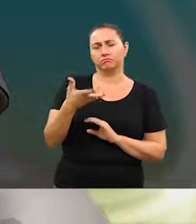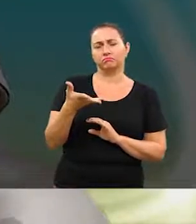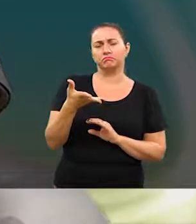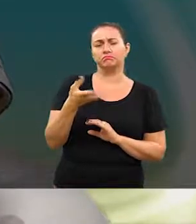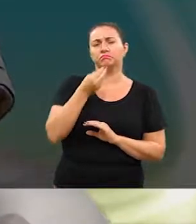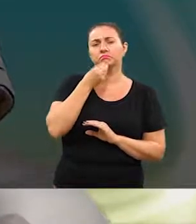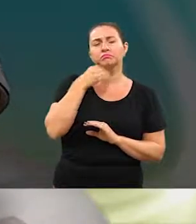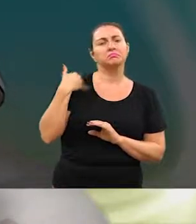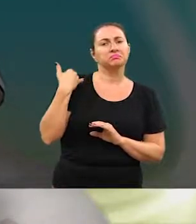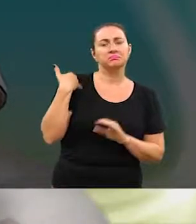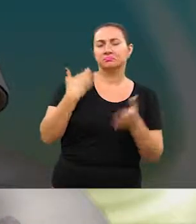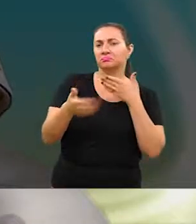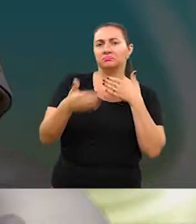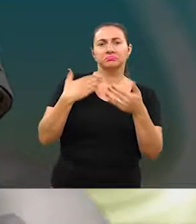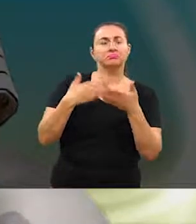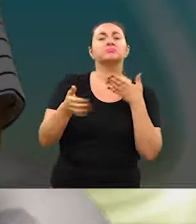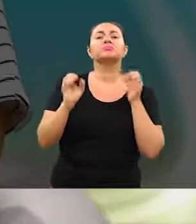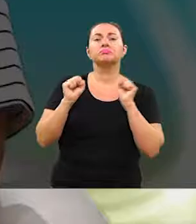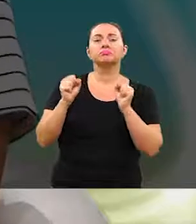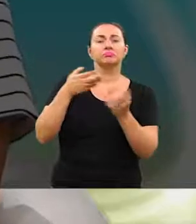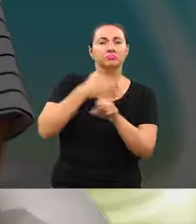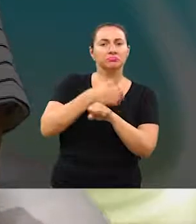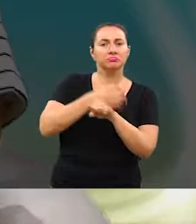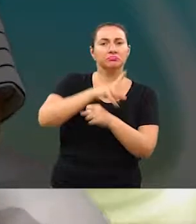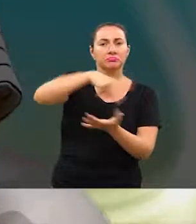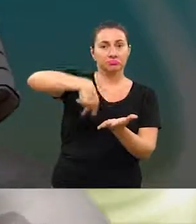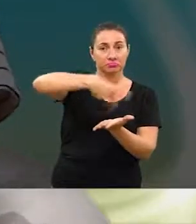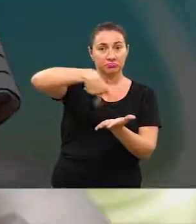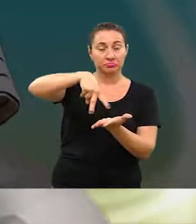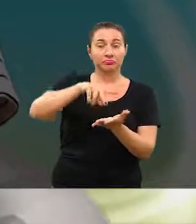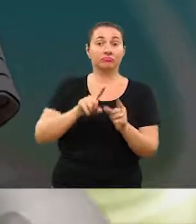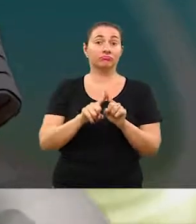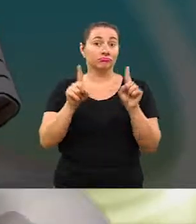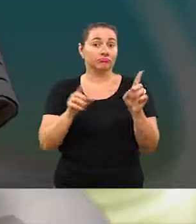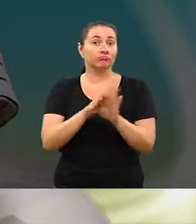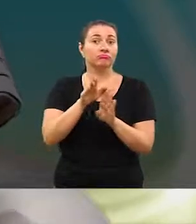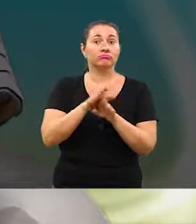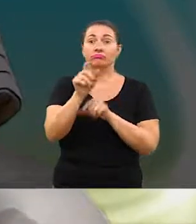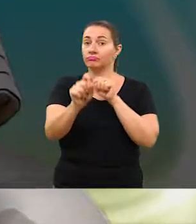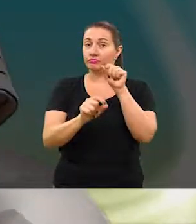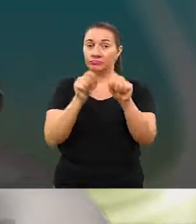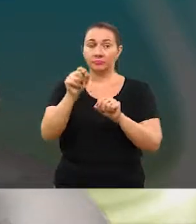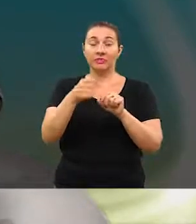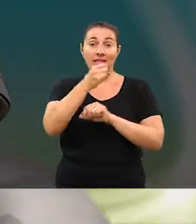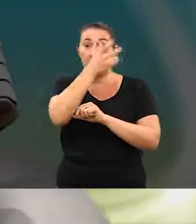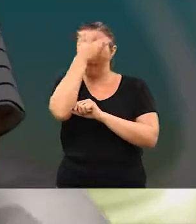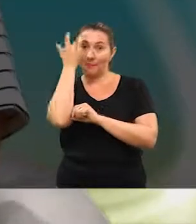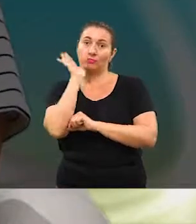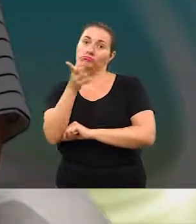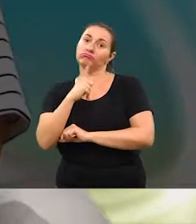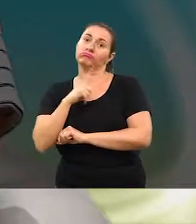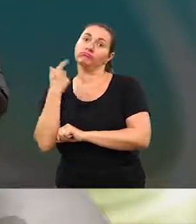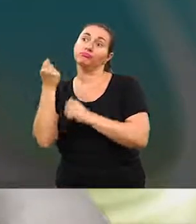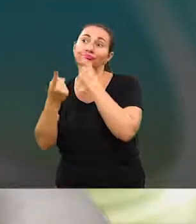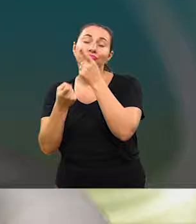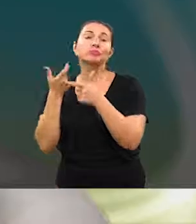qualquer pessoa de qualquer idade, ela pode fazer qualquer tipo de dança. O que se aconselha sempre é que as pessoas que talvez tenham